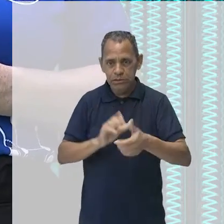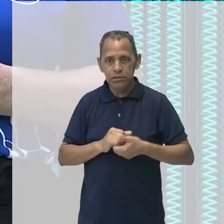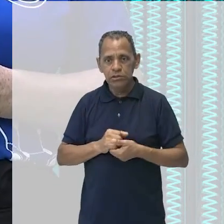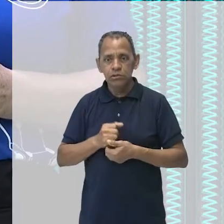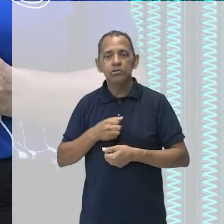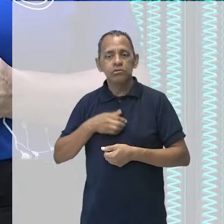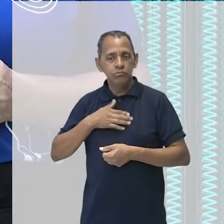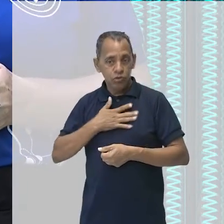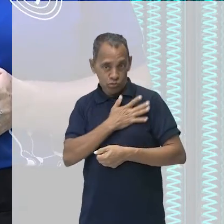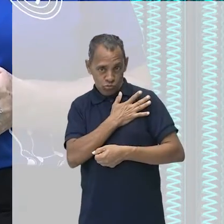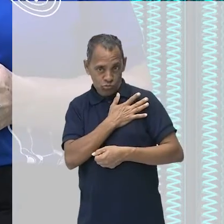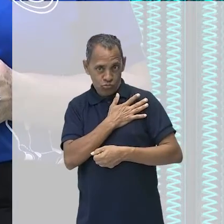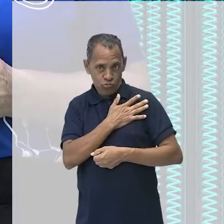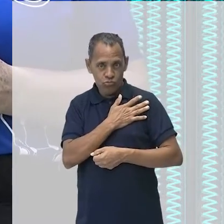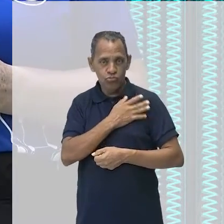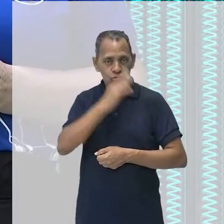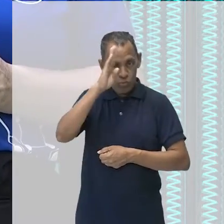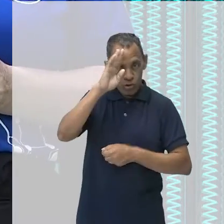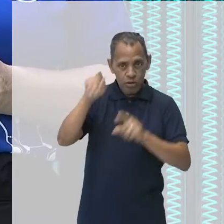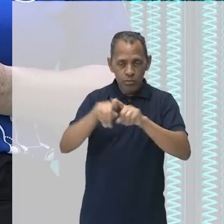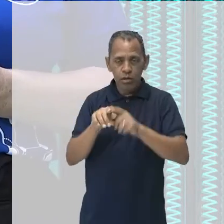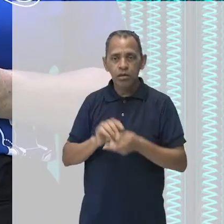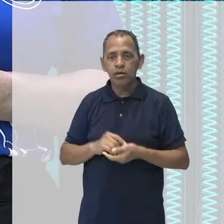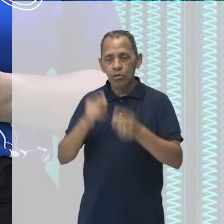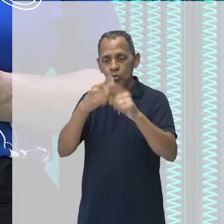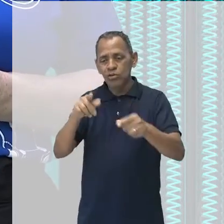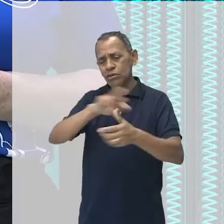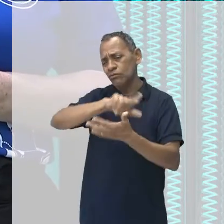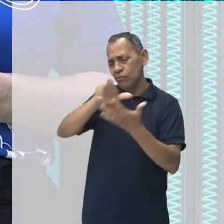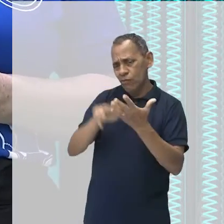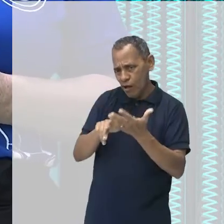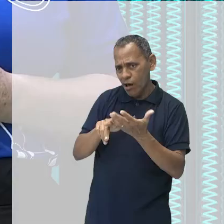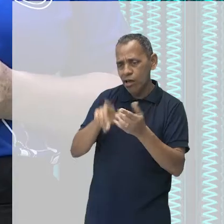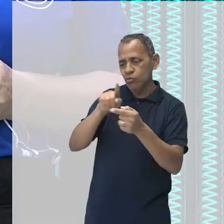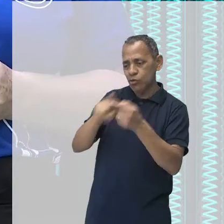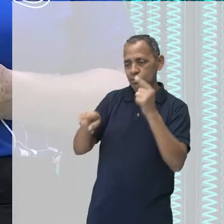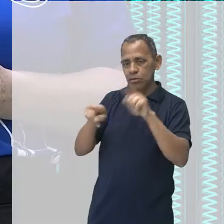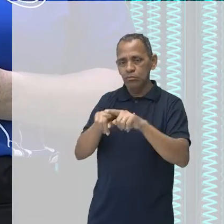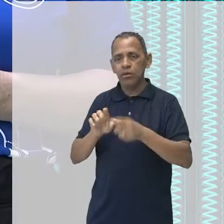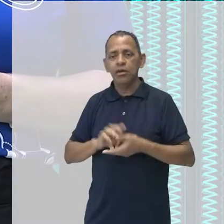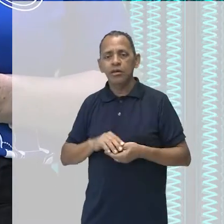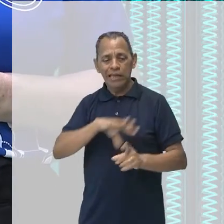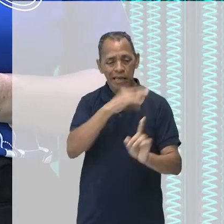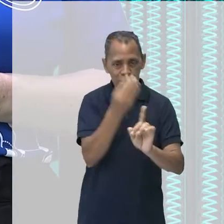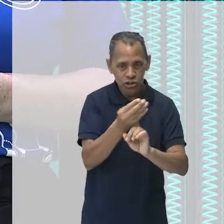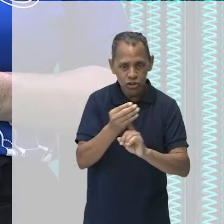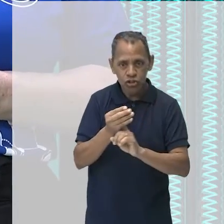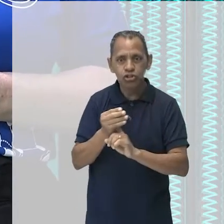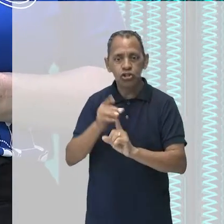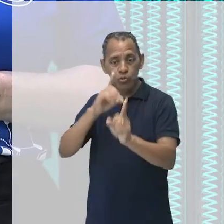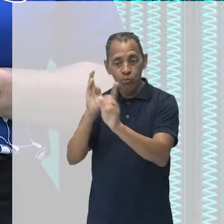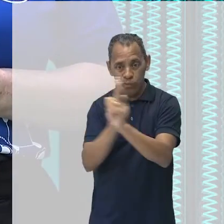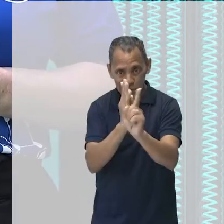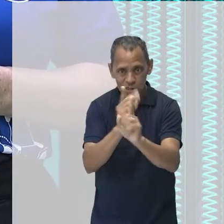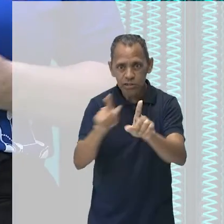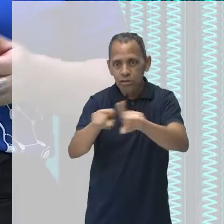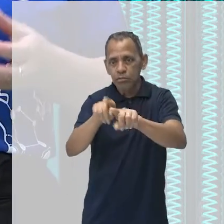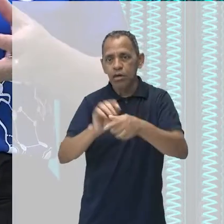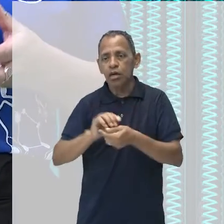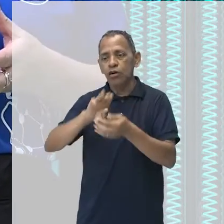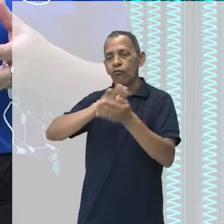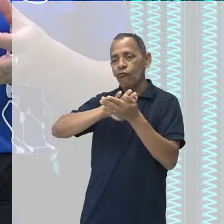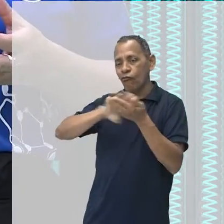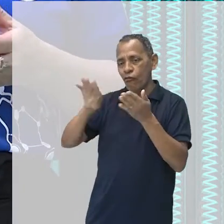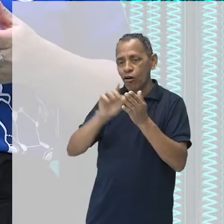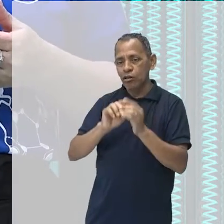Muitas músicas foram proibidas e os artistas perseguidos e exilados ou presos, tá? Então,